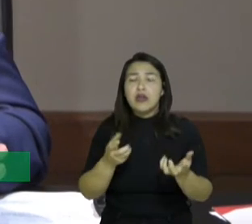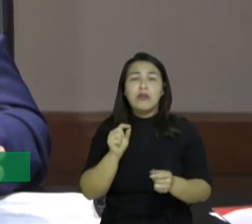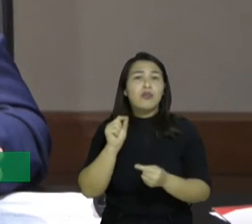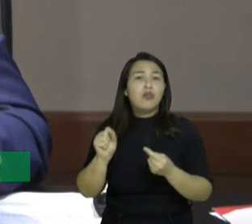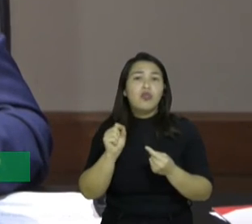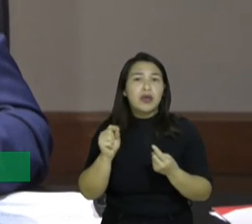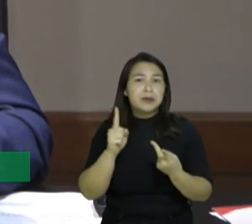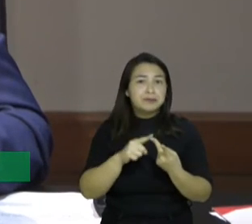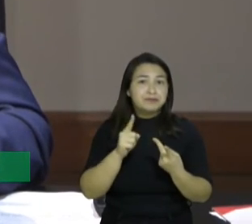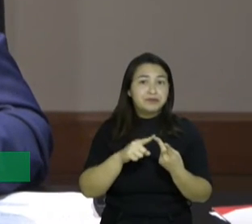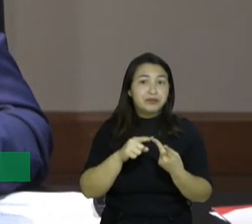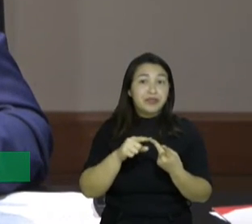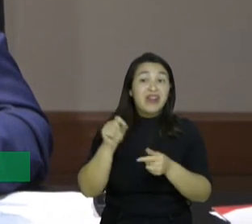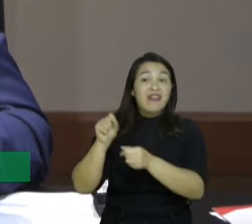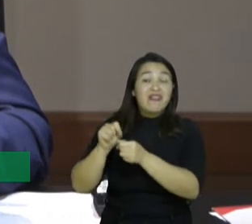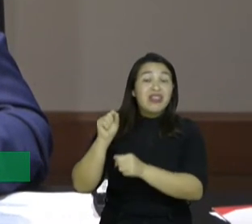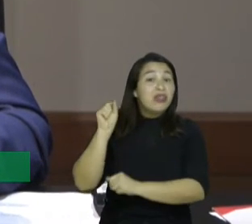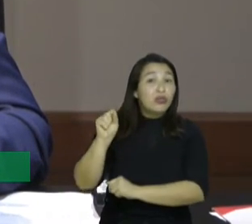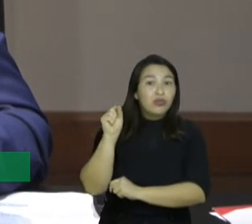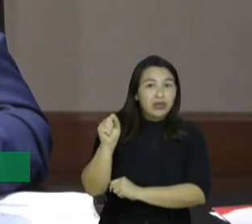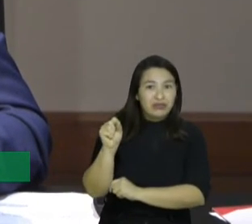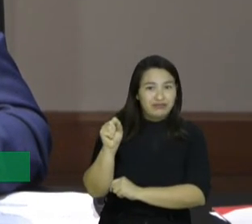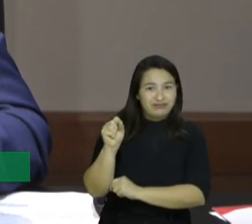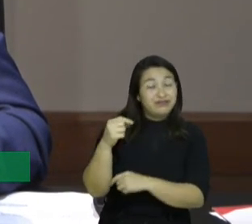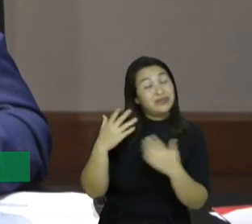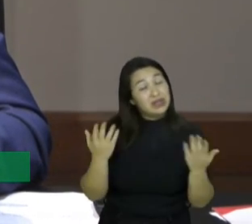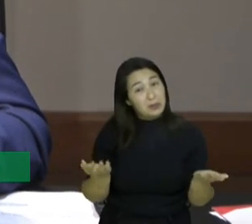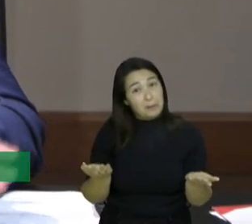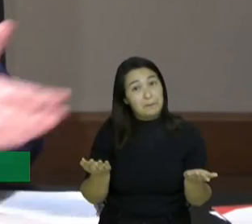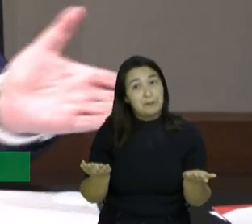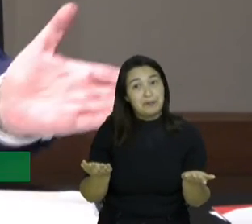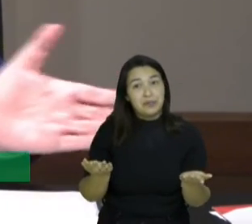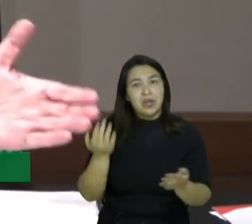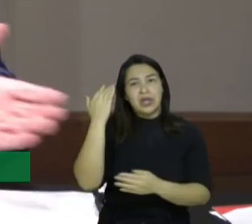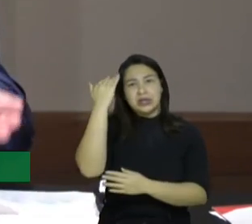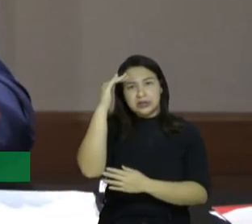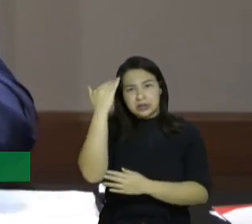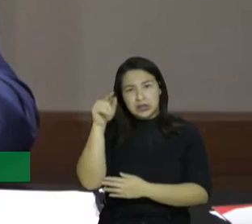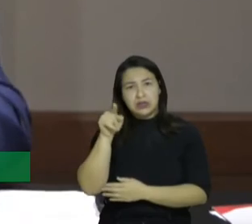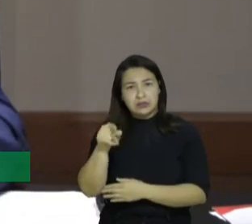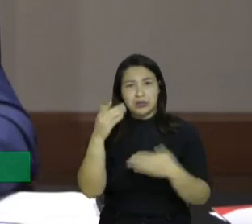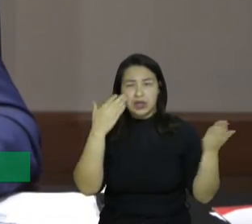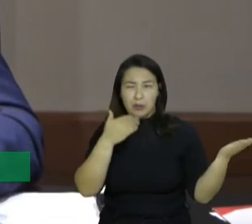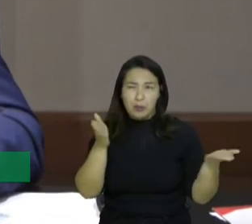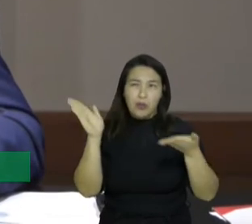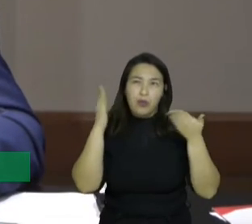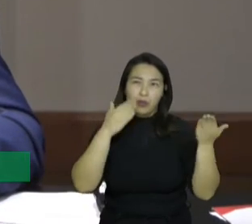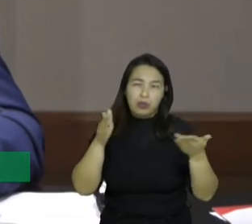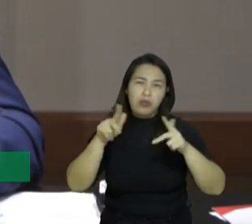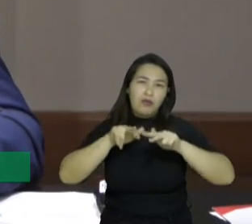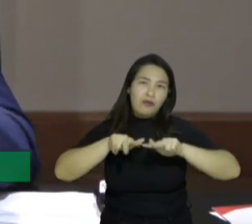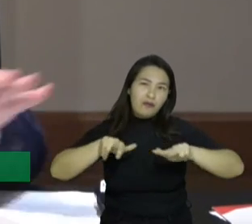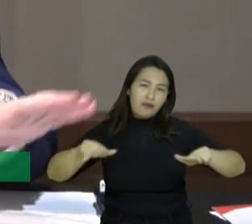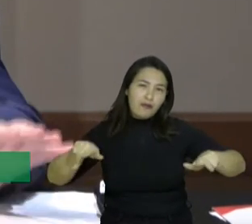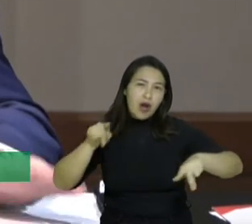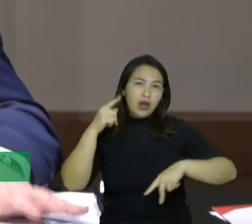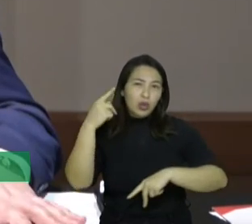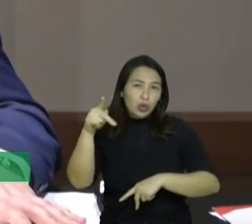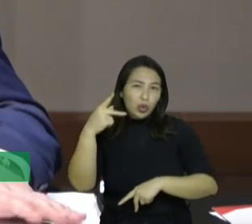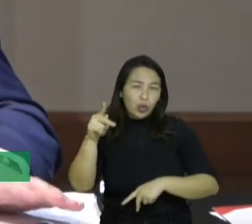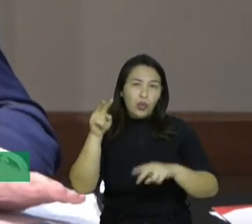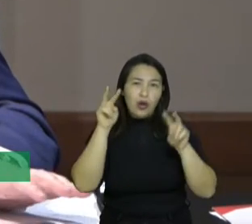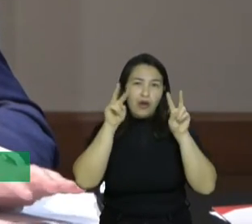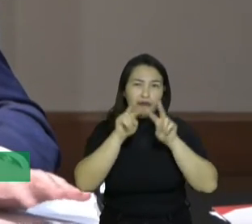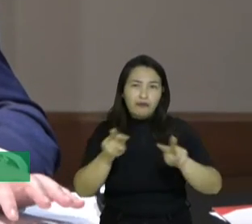isso então eh eh eu entendo que você mostrou aqui pra gente a a sua a sua visão